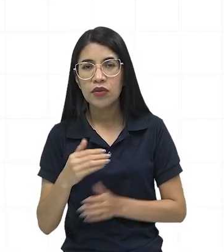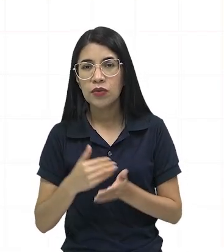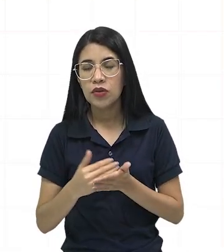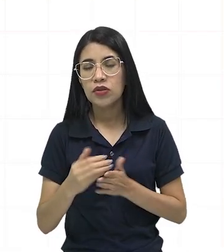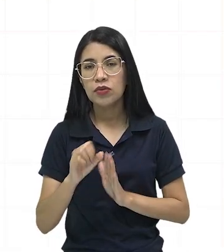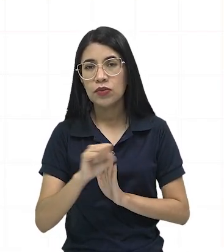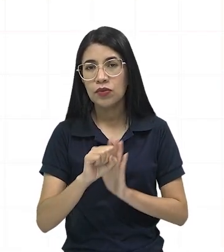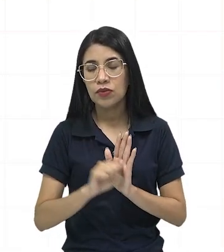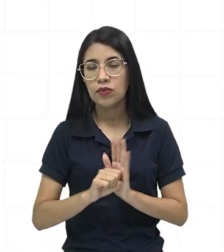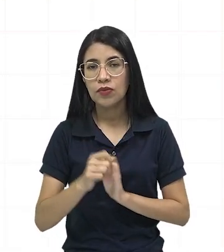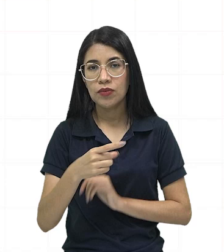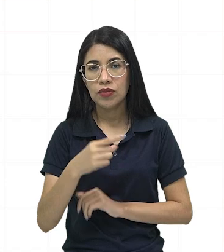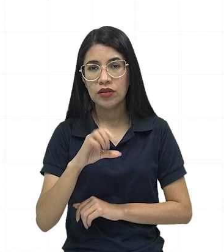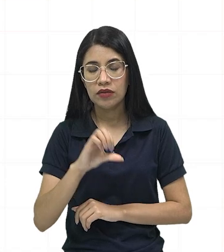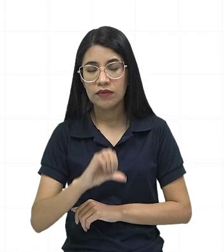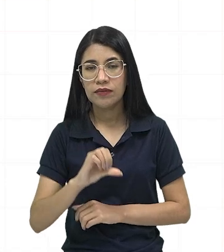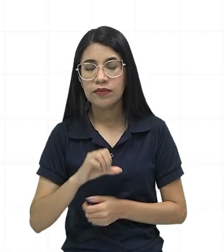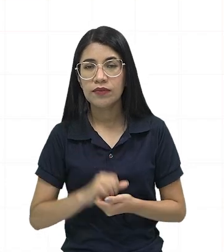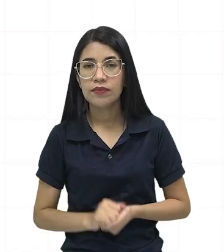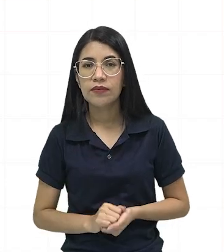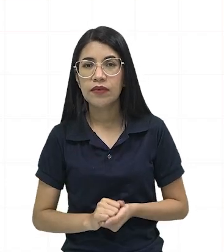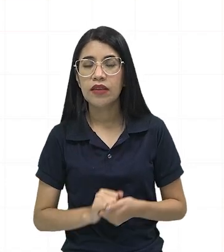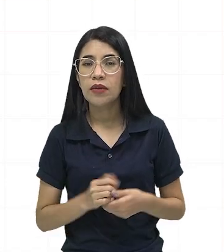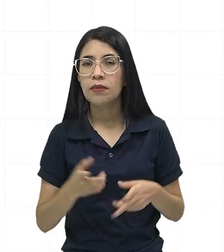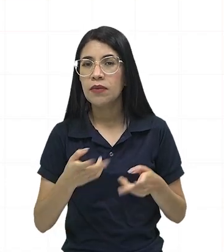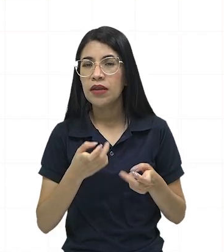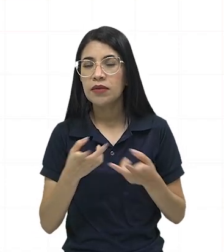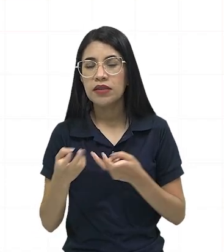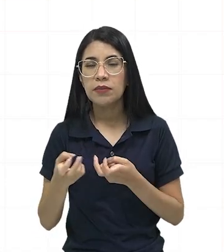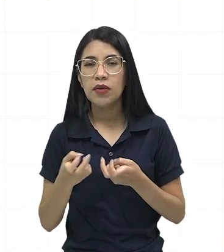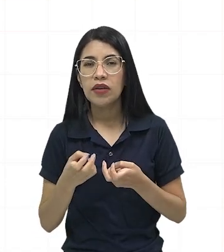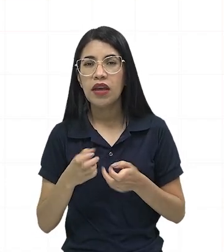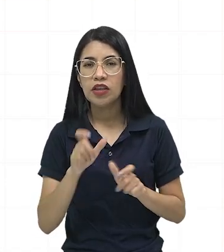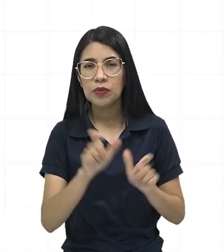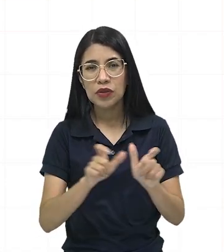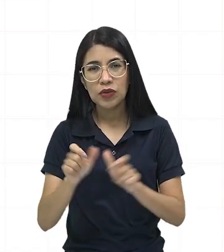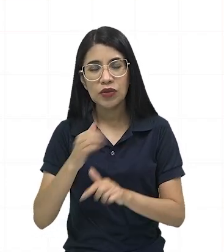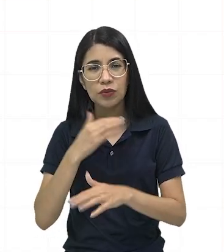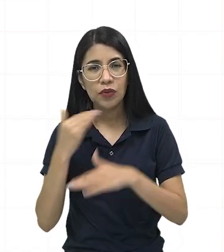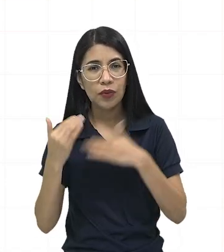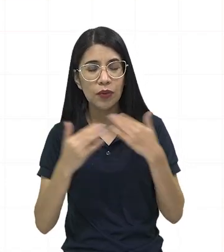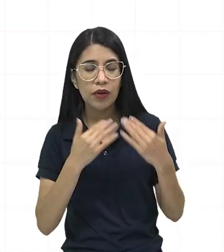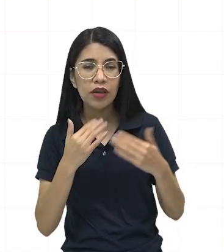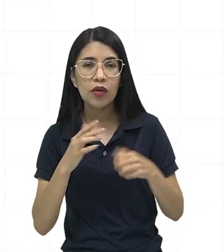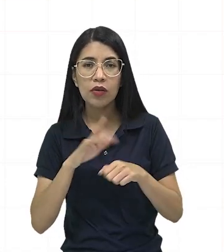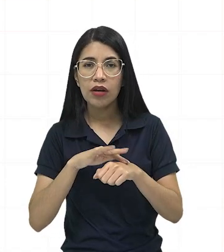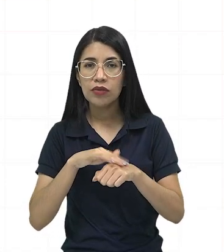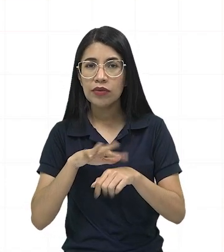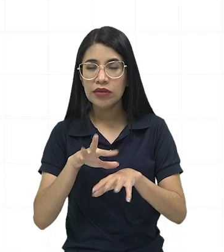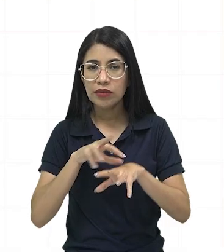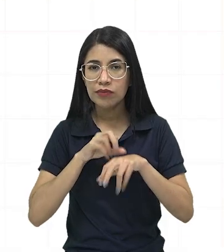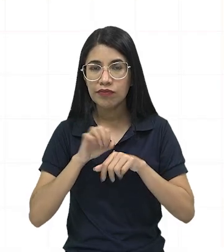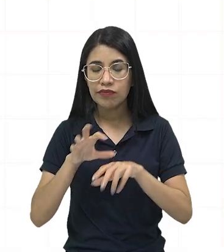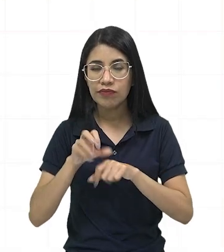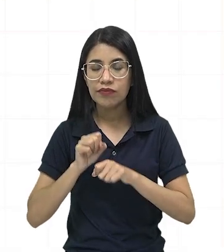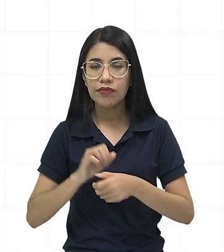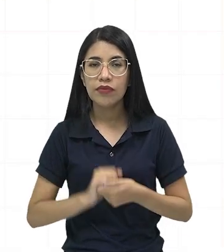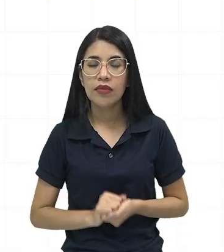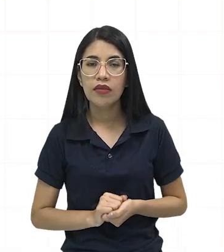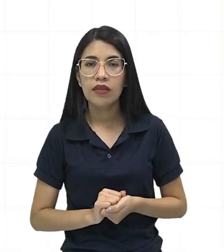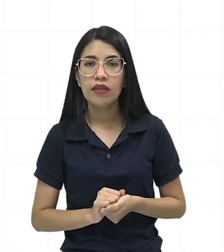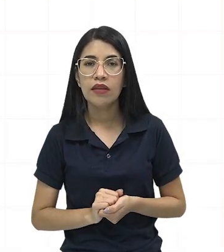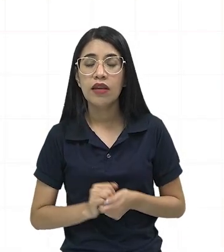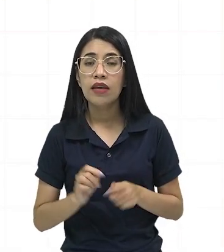século XIX. Então percebam que haviam muitas doenças nessa época que matavam muita gente, né?